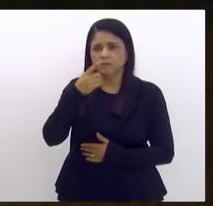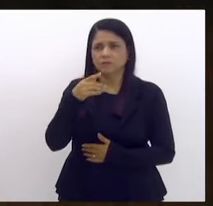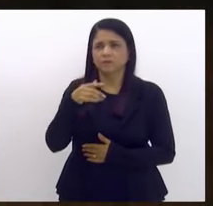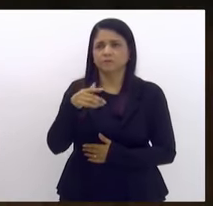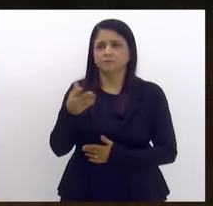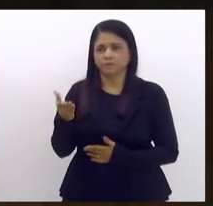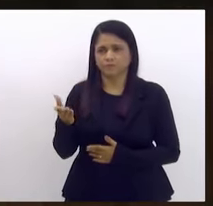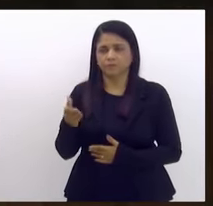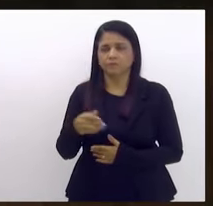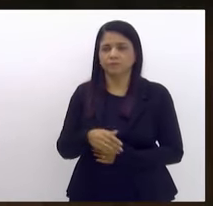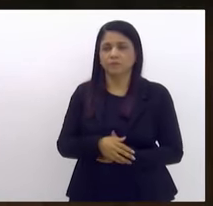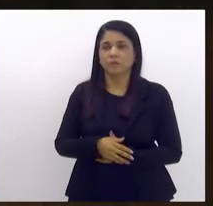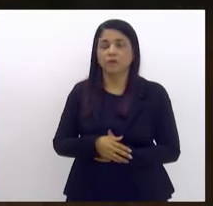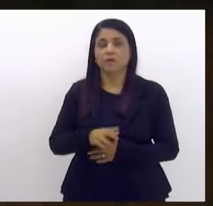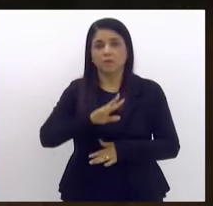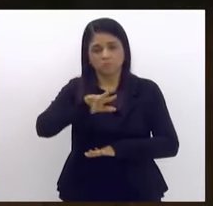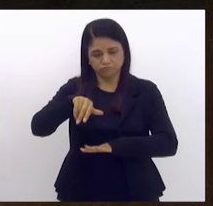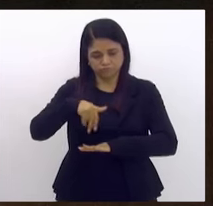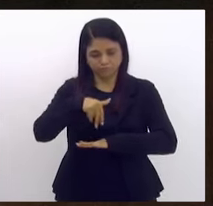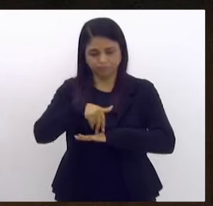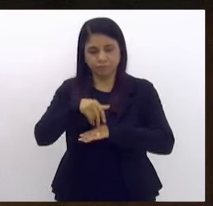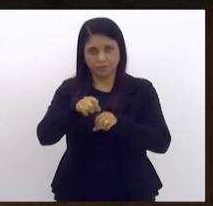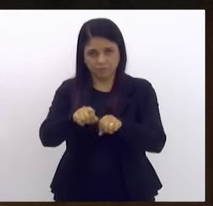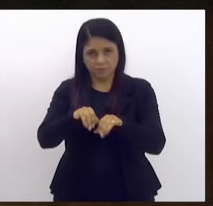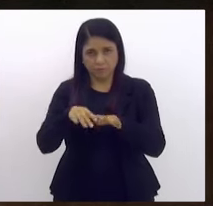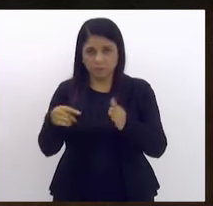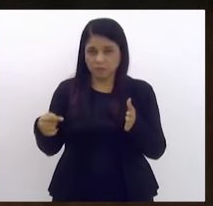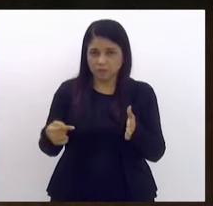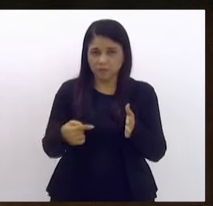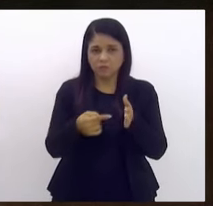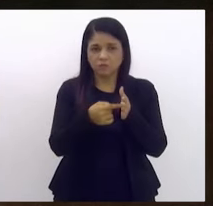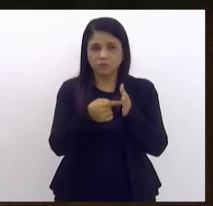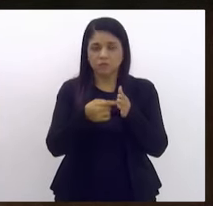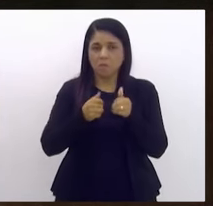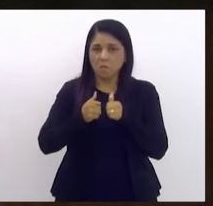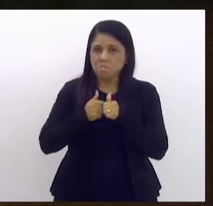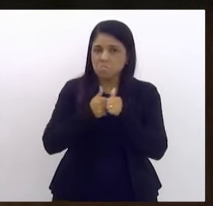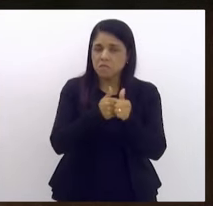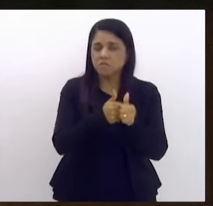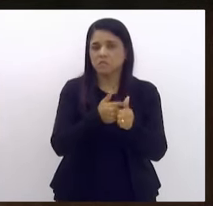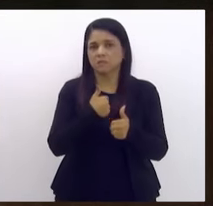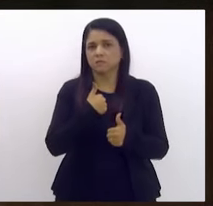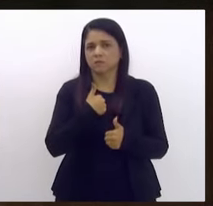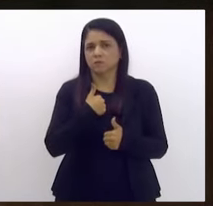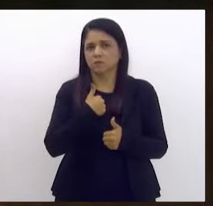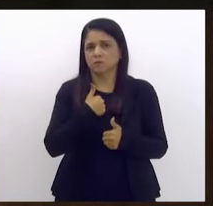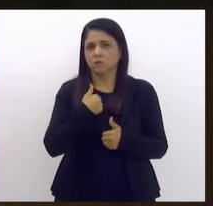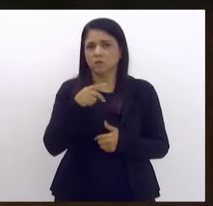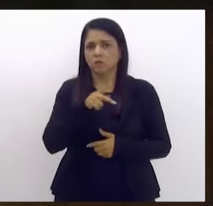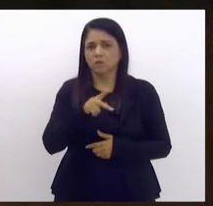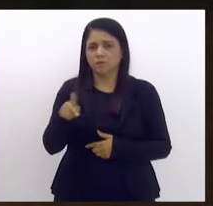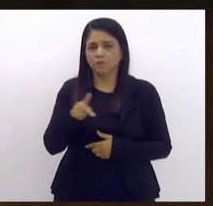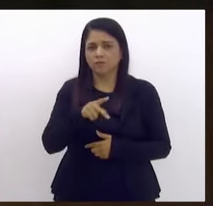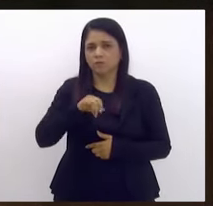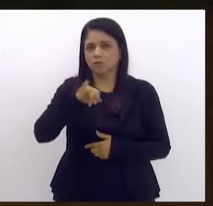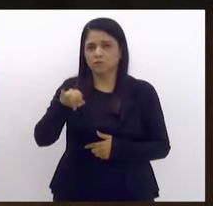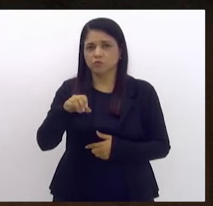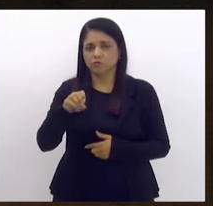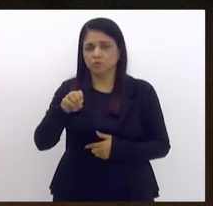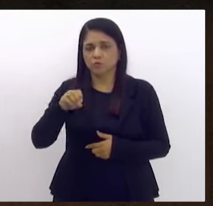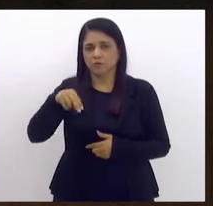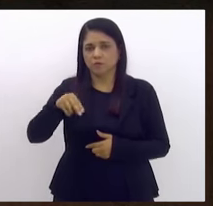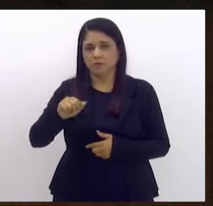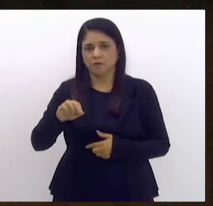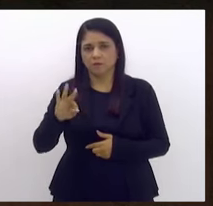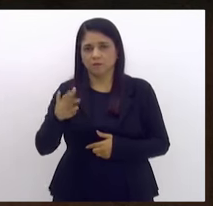Presidente, hoje eu venho aqui ao plenário denunciar uma perseguição que está acontecendo com o professor Jonathan, que é presidente